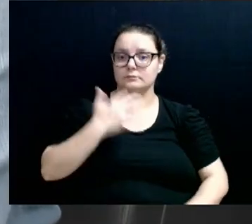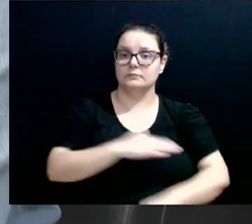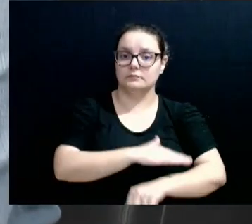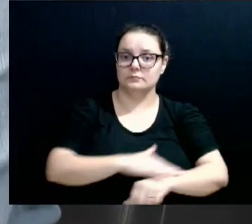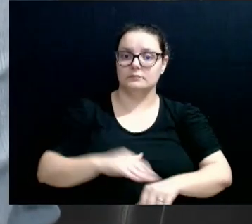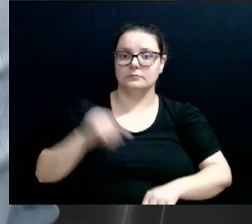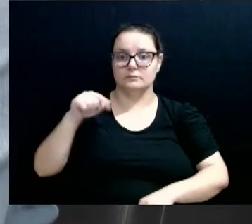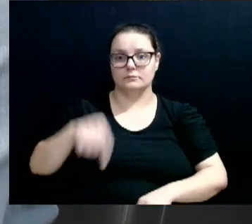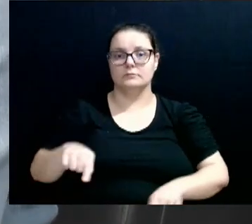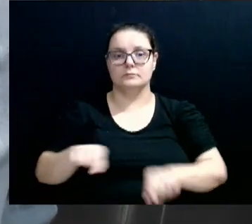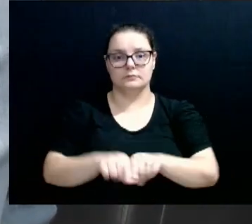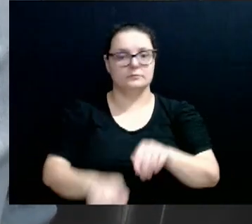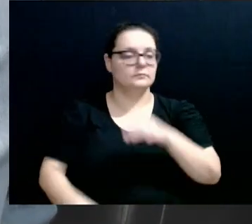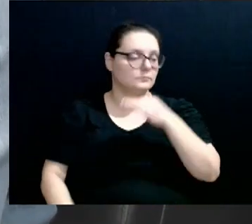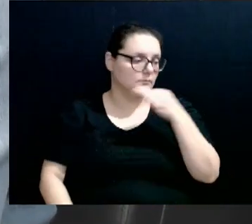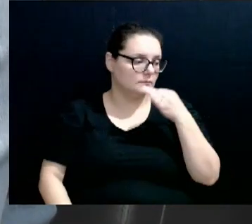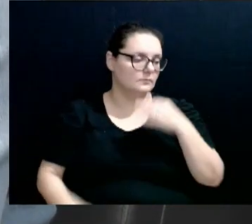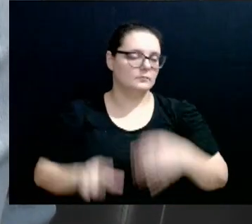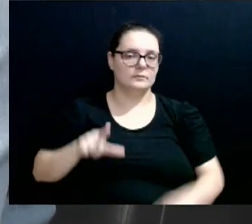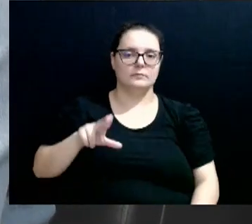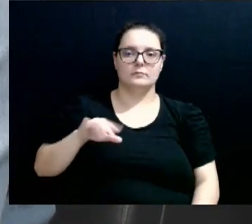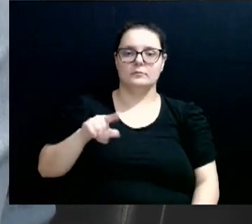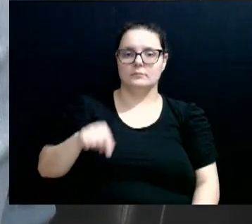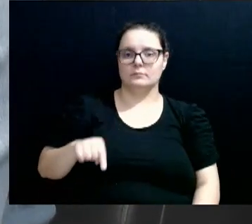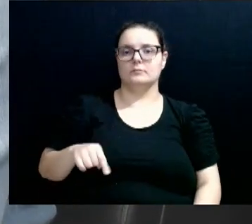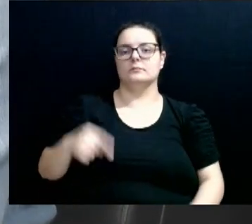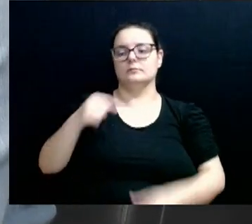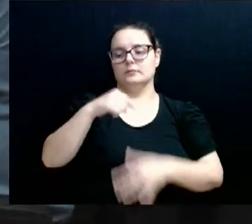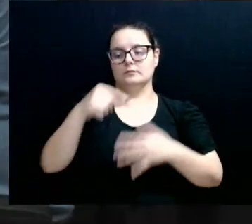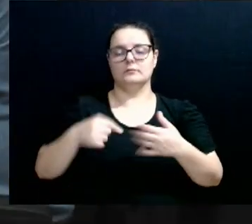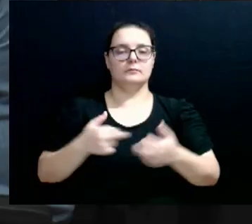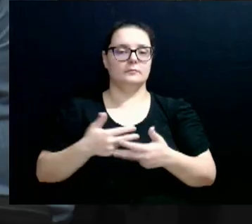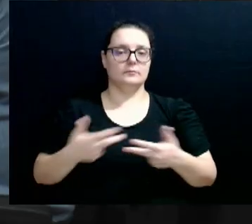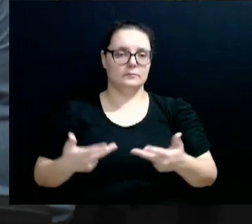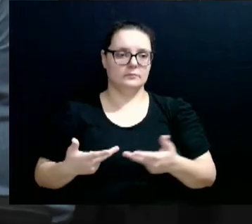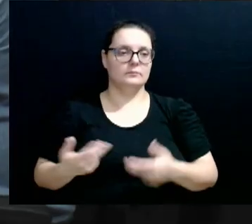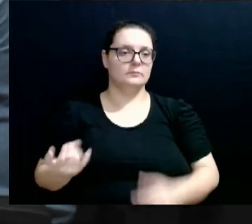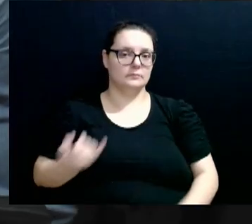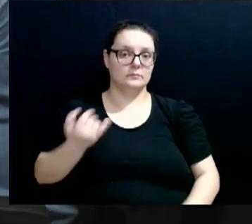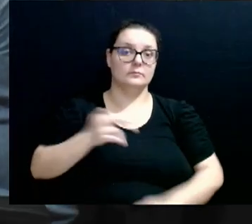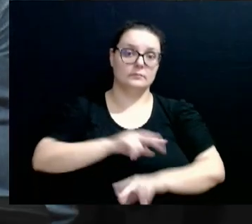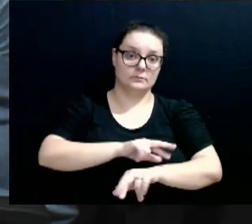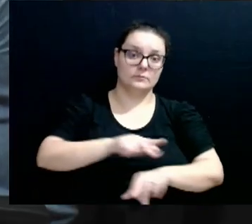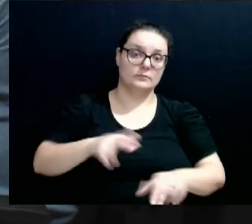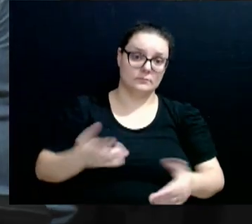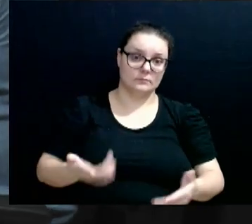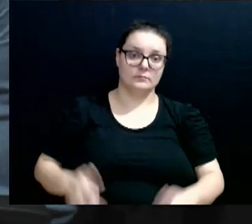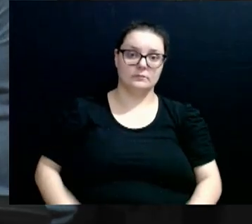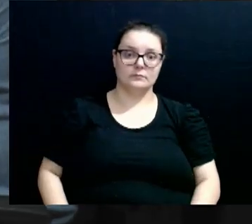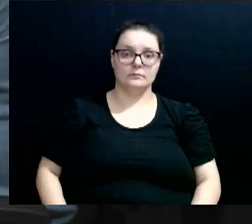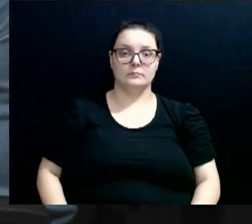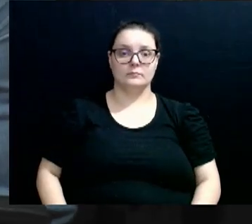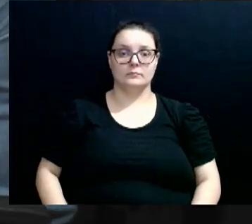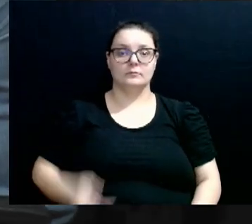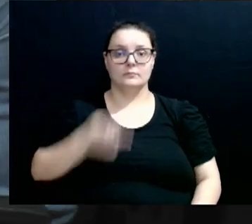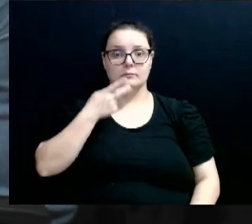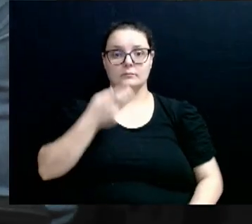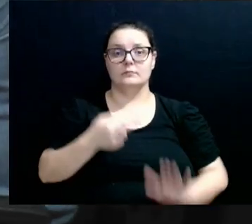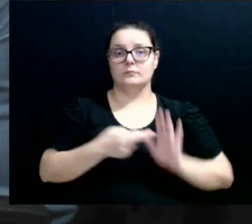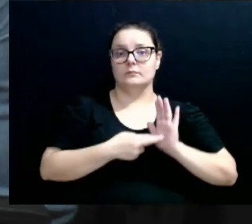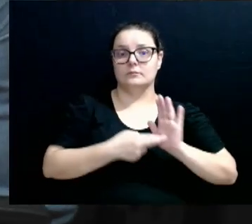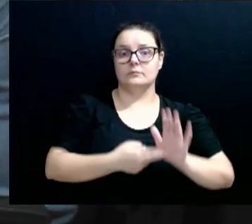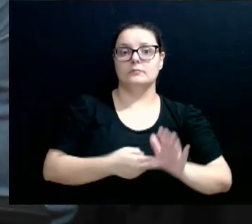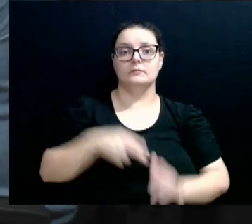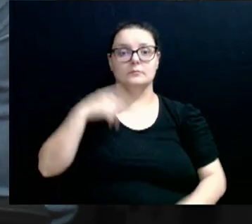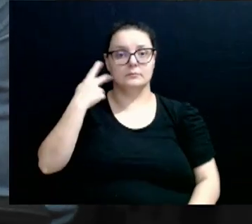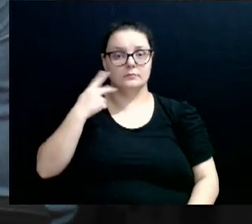Perfeito. Ô, Luiz, você traz alguns elementos importantes aqui, né? Vários, aliás, né? Eu destaco a questão da representatividade e das políticas